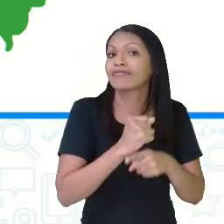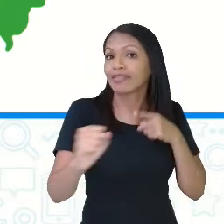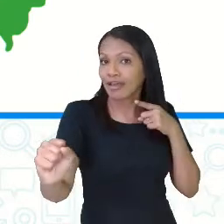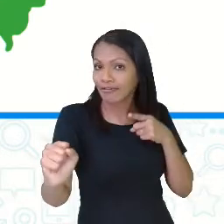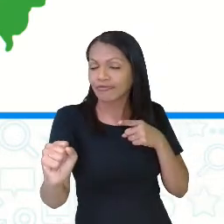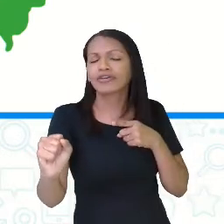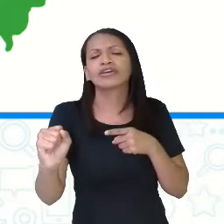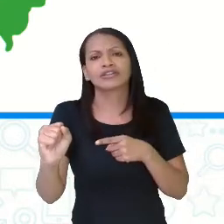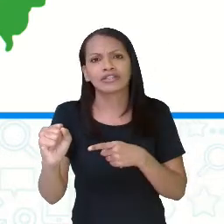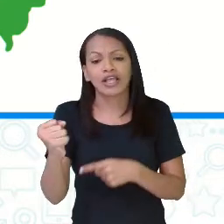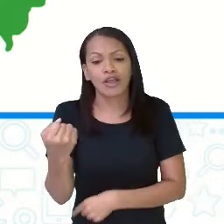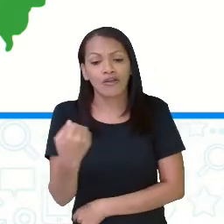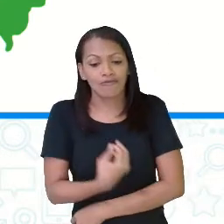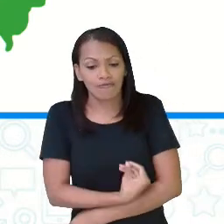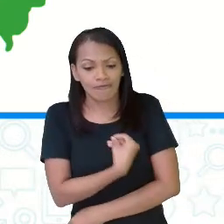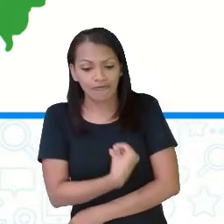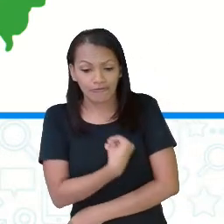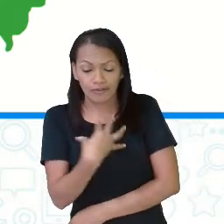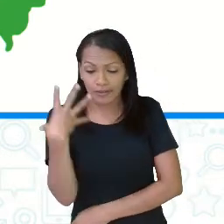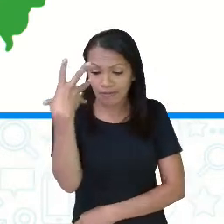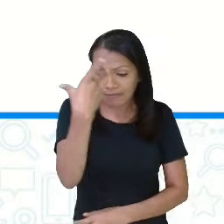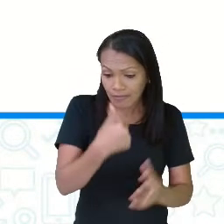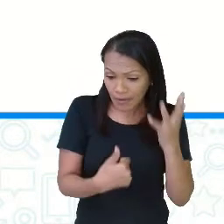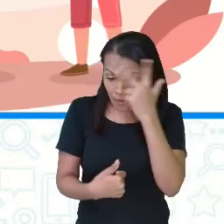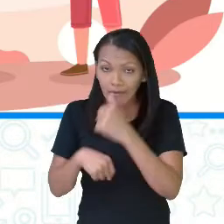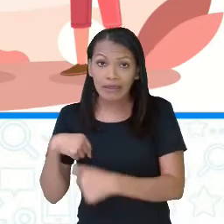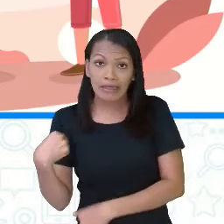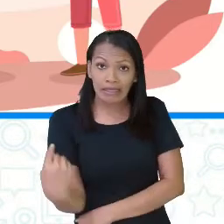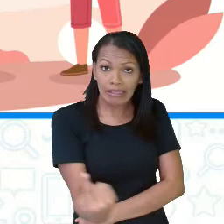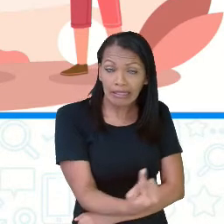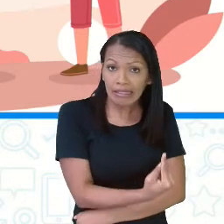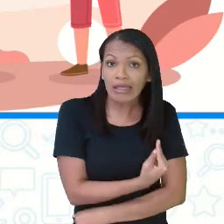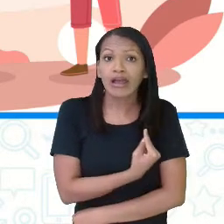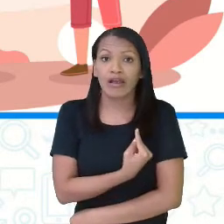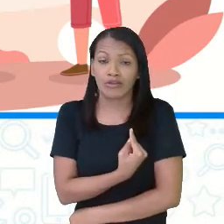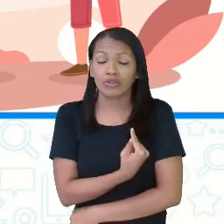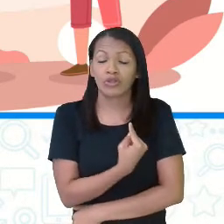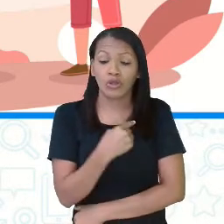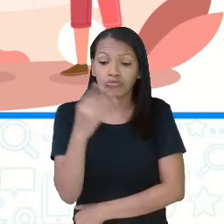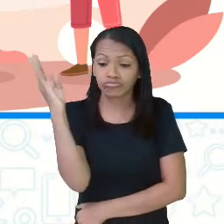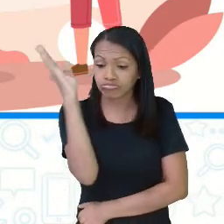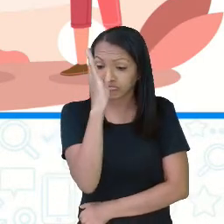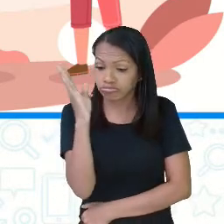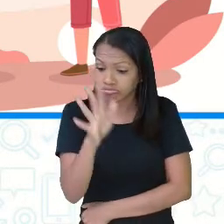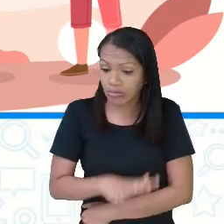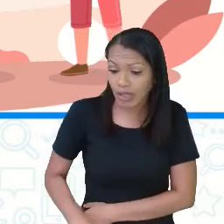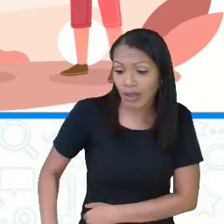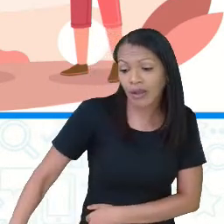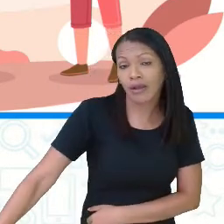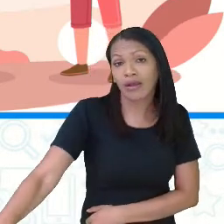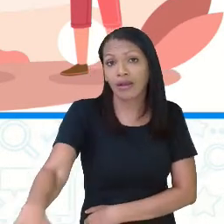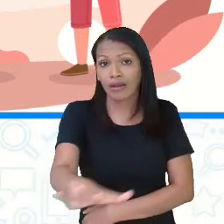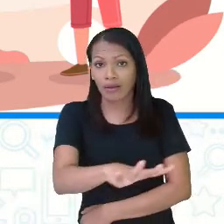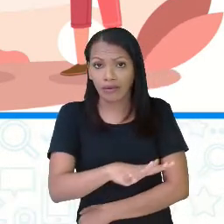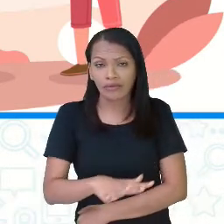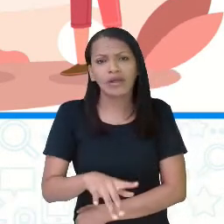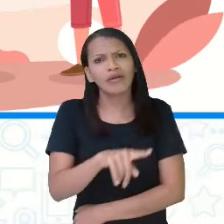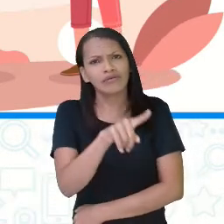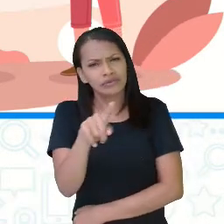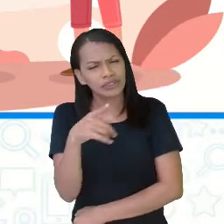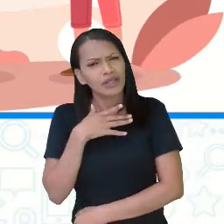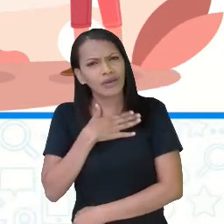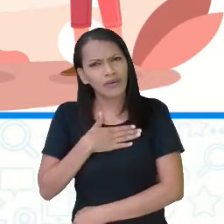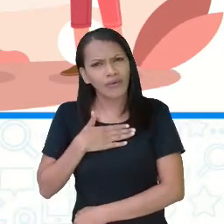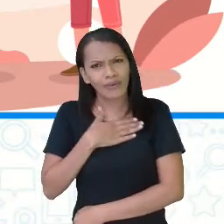de vida e beleza para nós, para a nossa nação. E aí, gostaram do